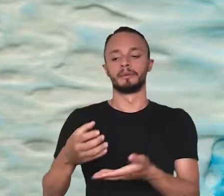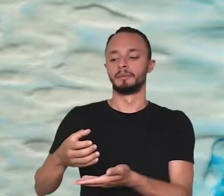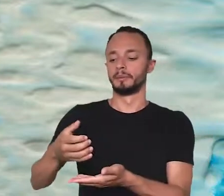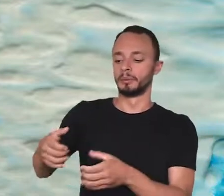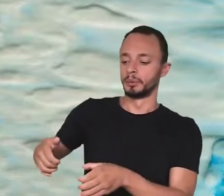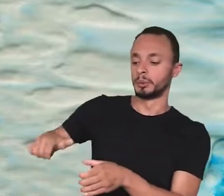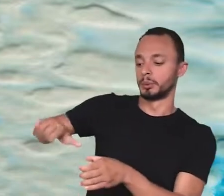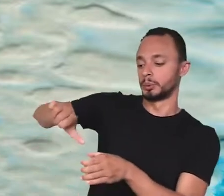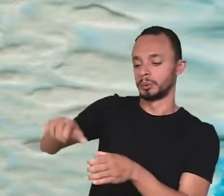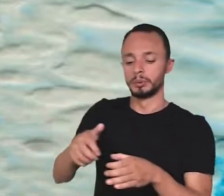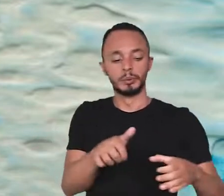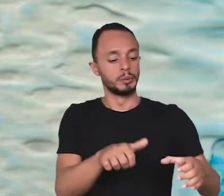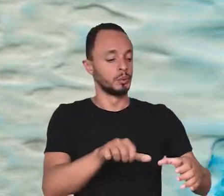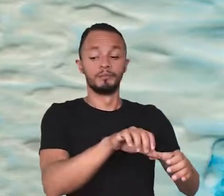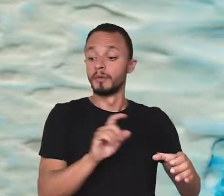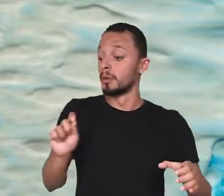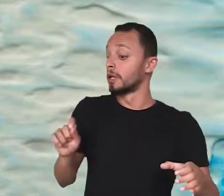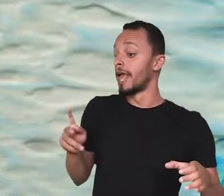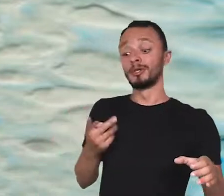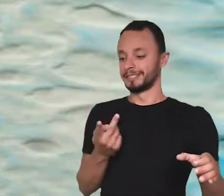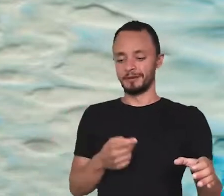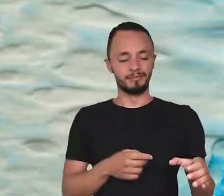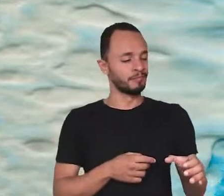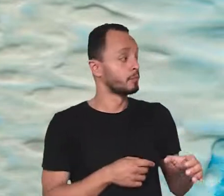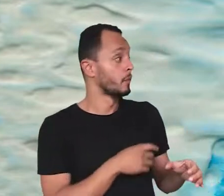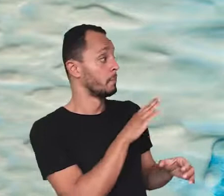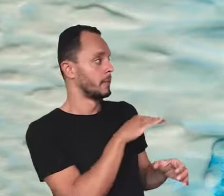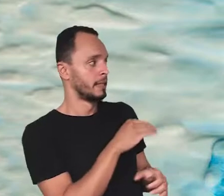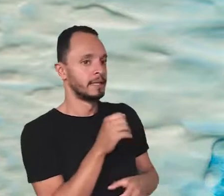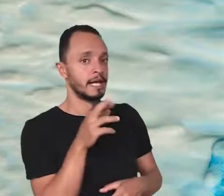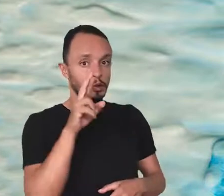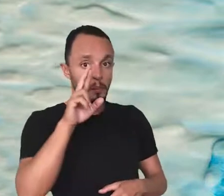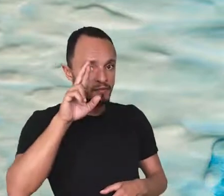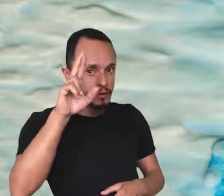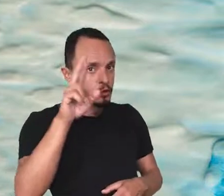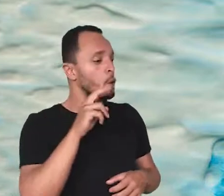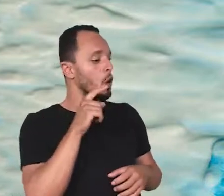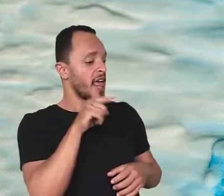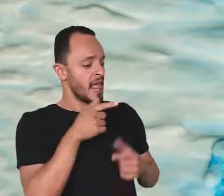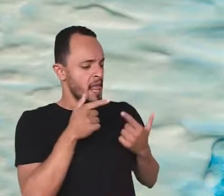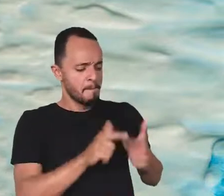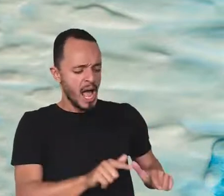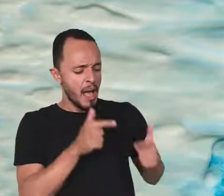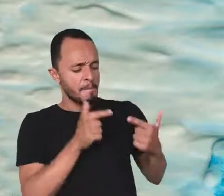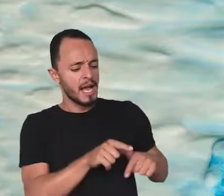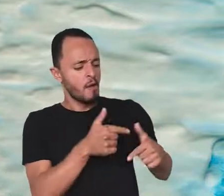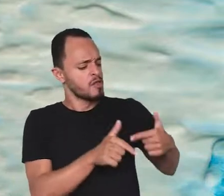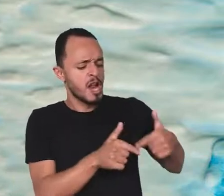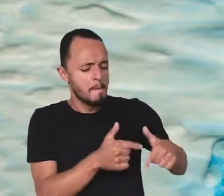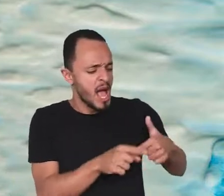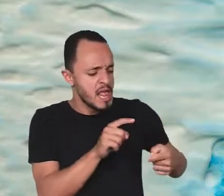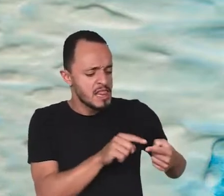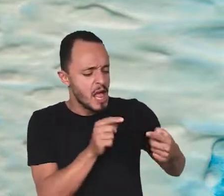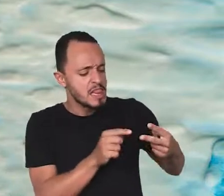E aí, gente, o que que rolou? Menino, a supervisora foi pra cima do Alex super grossa, xingando ele, falando que ele não